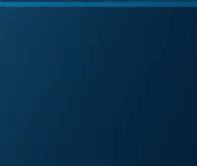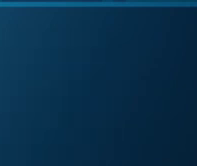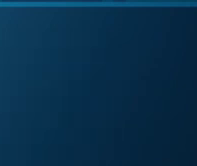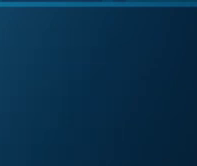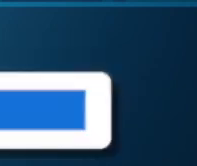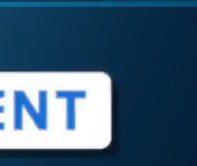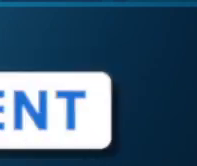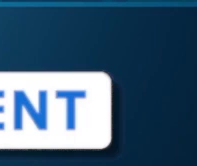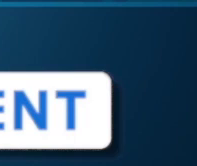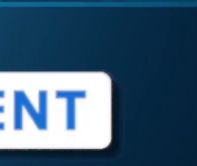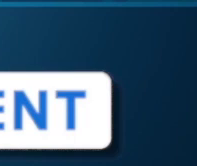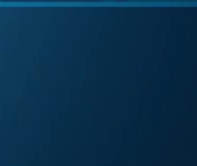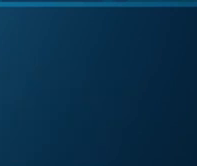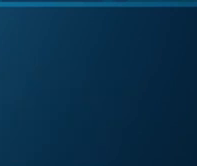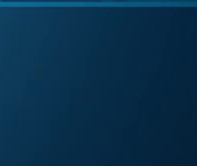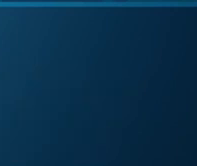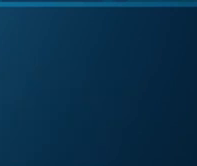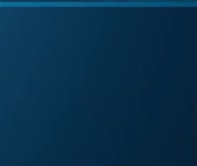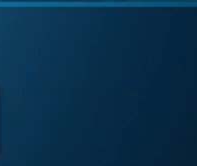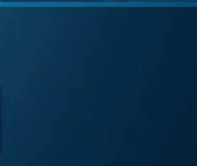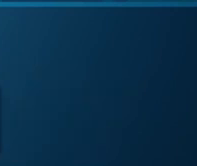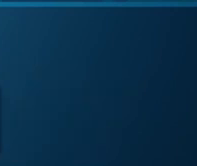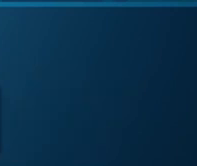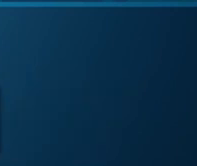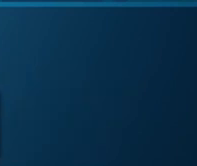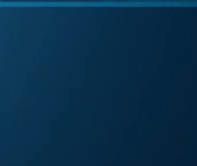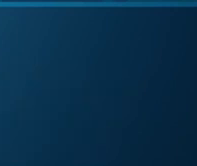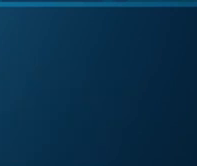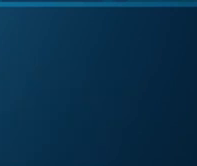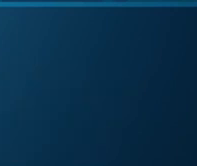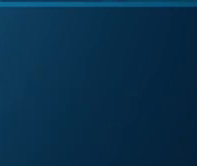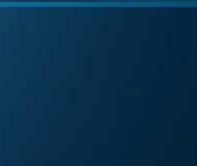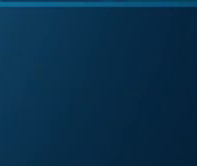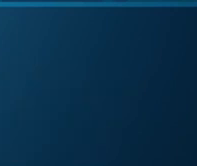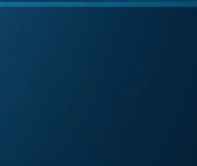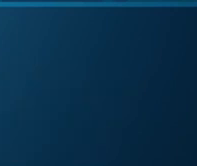notificação. Fo comentário no fahetutang ba media social siraseluk.